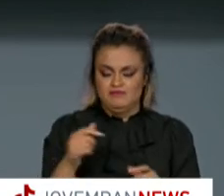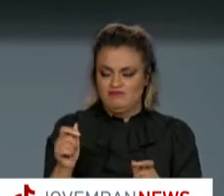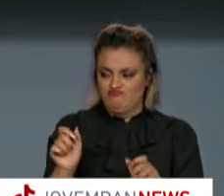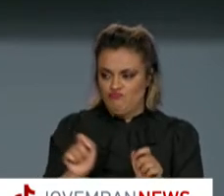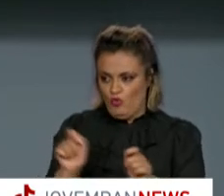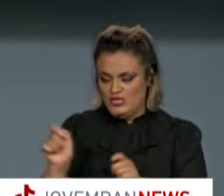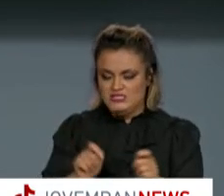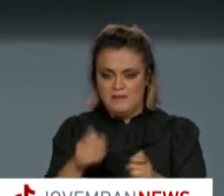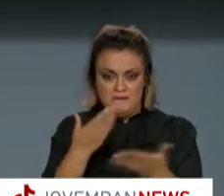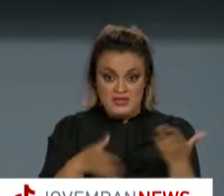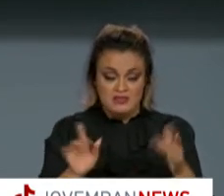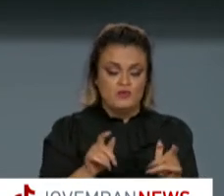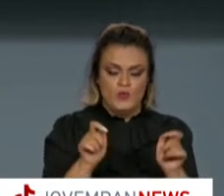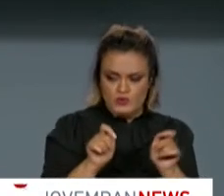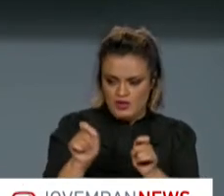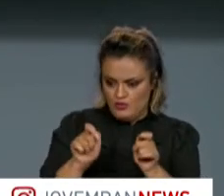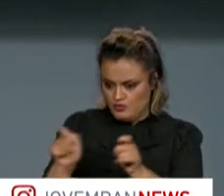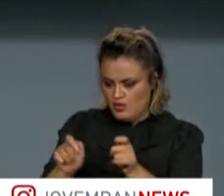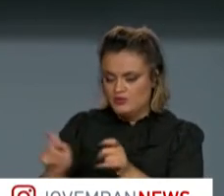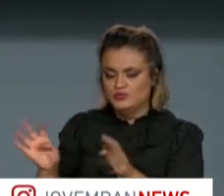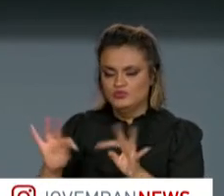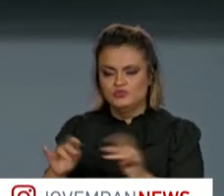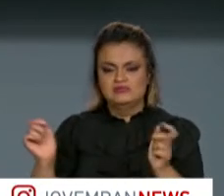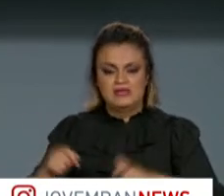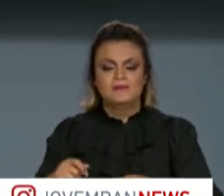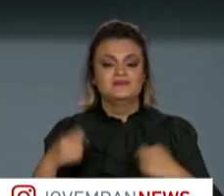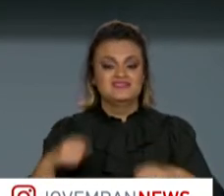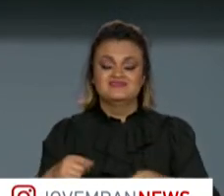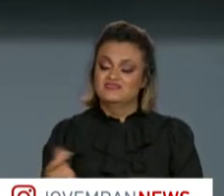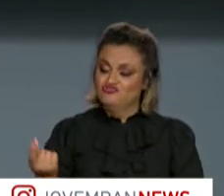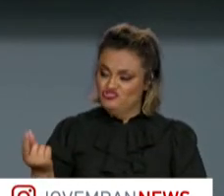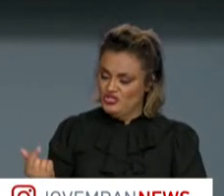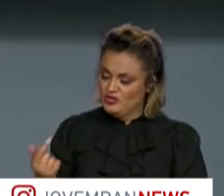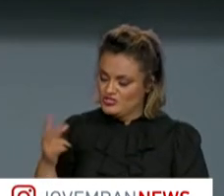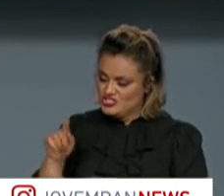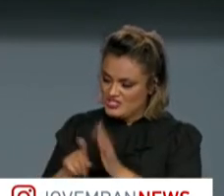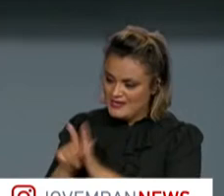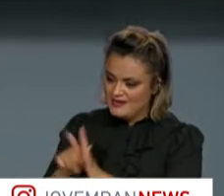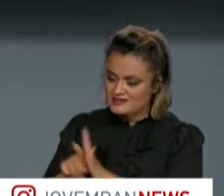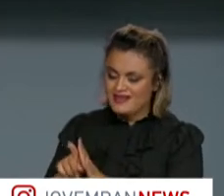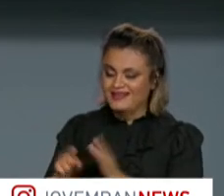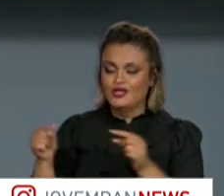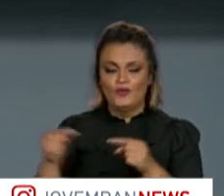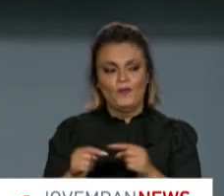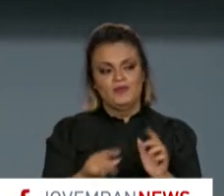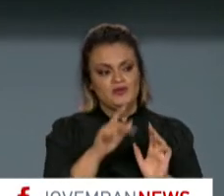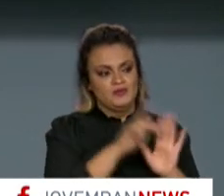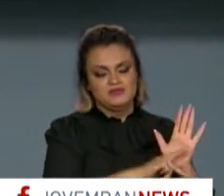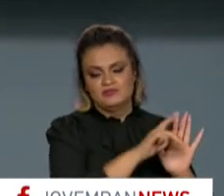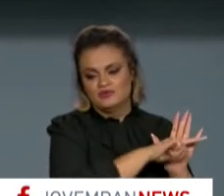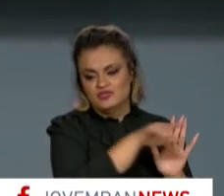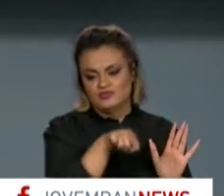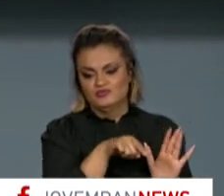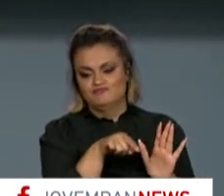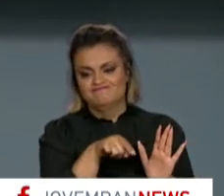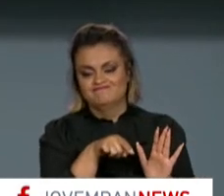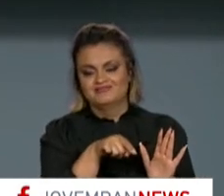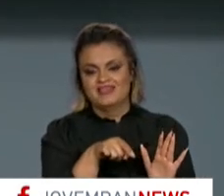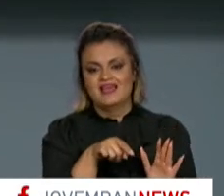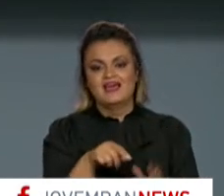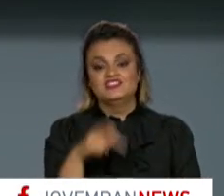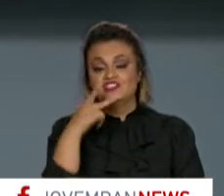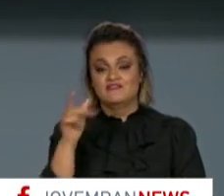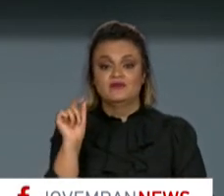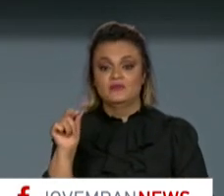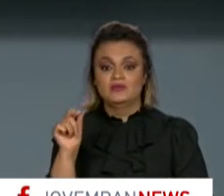gente consiga ter um nível de receitas, né, compatível com o nível de despesas. E ninguém está